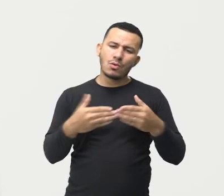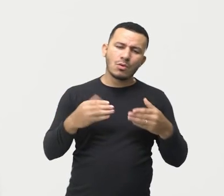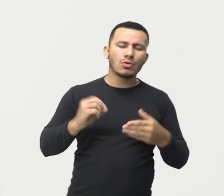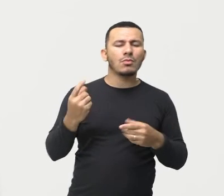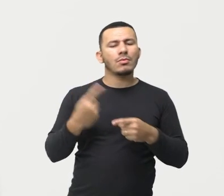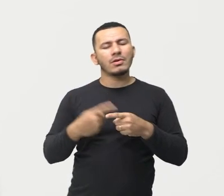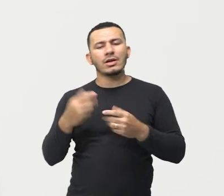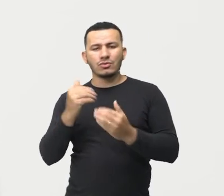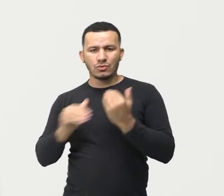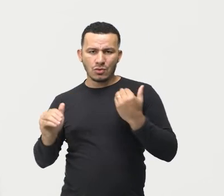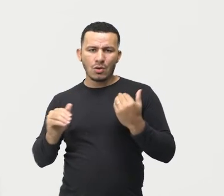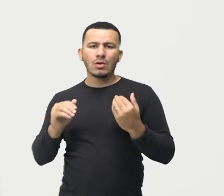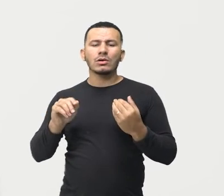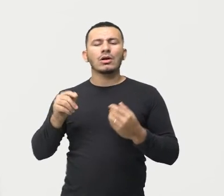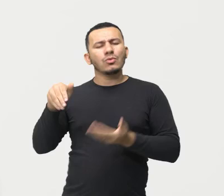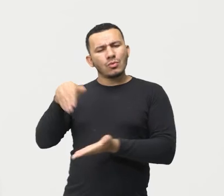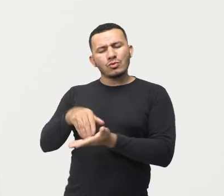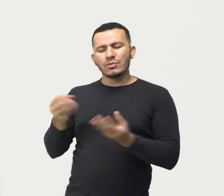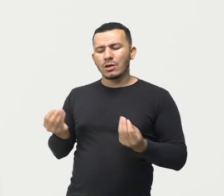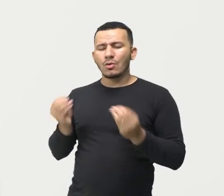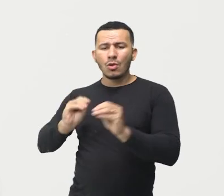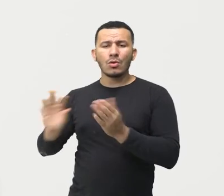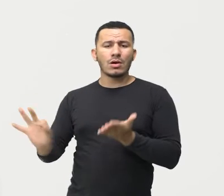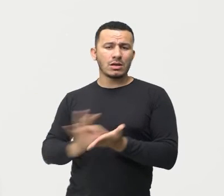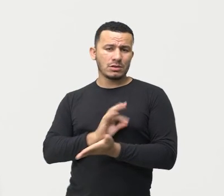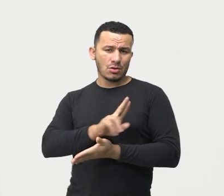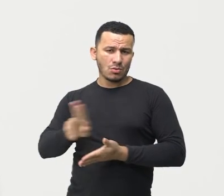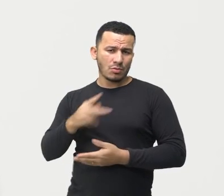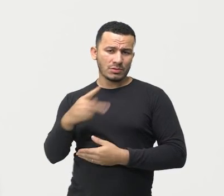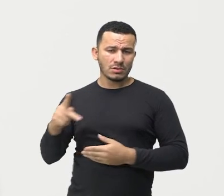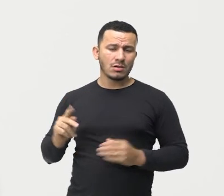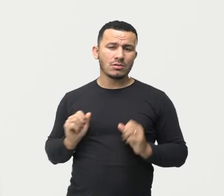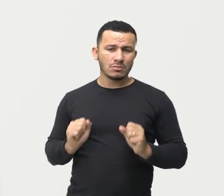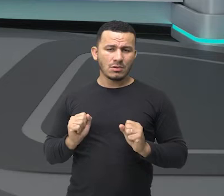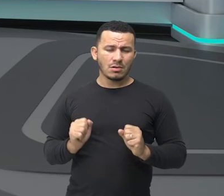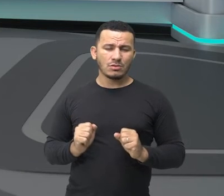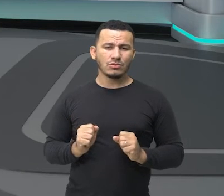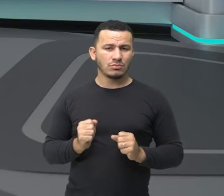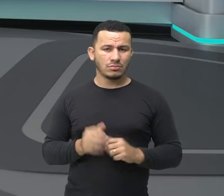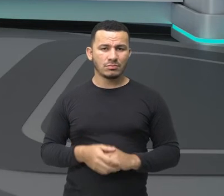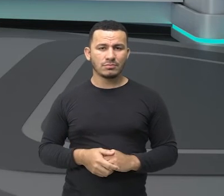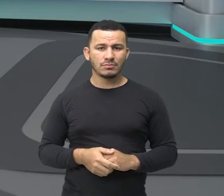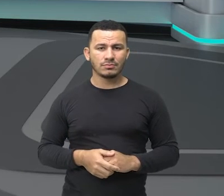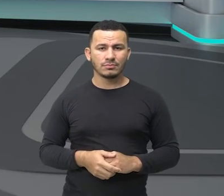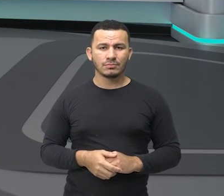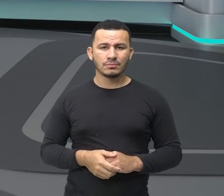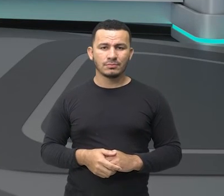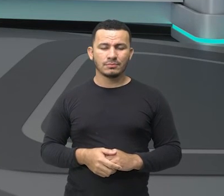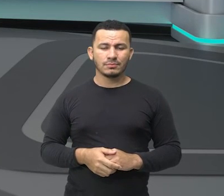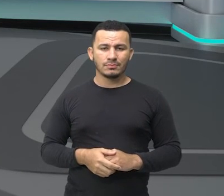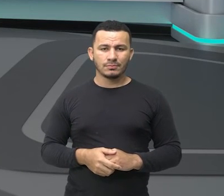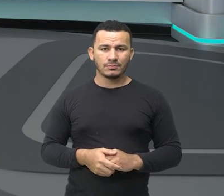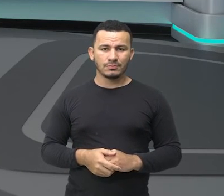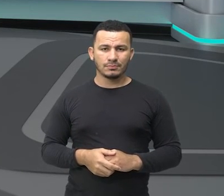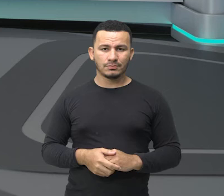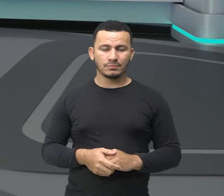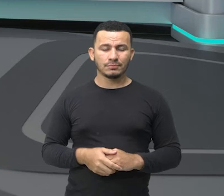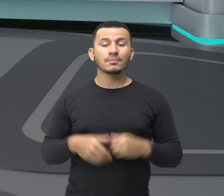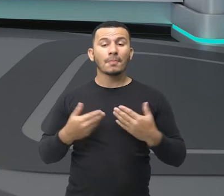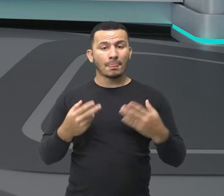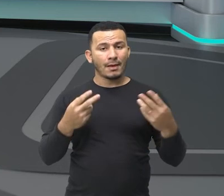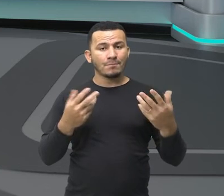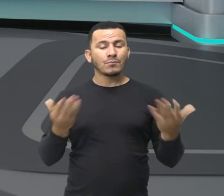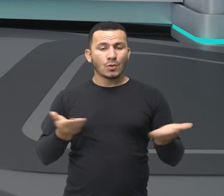você expressa aí com o seu nome, você pode se identificar, certo? Pode voltar aqui comigo rapidamente, por favor? Então, olhem só, a